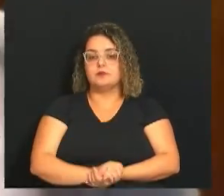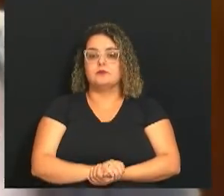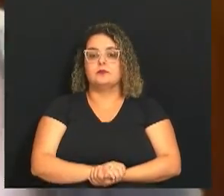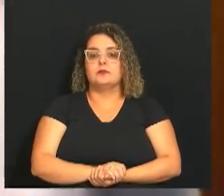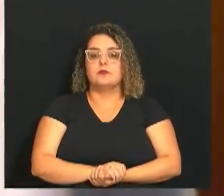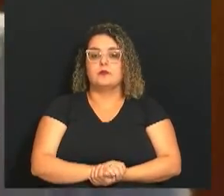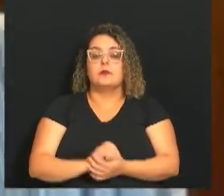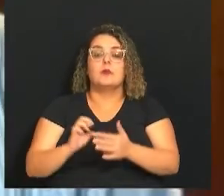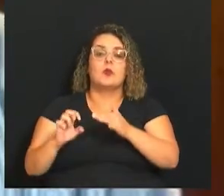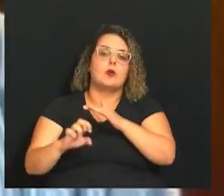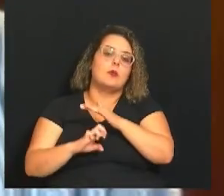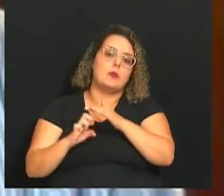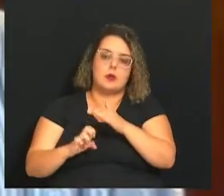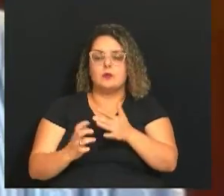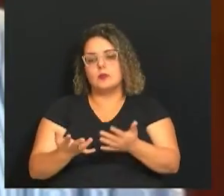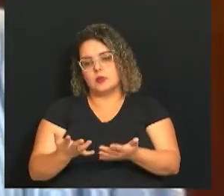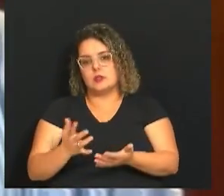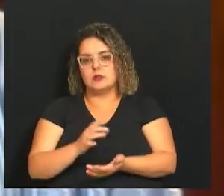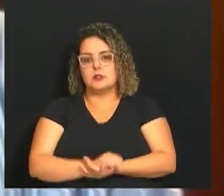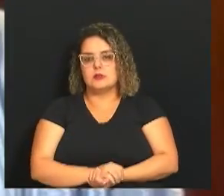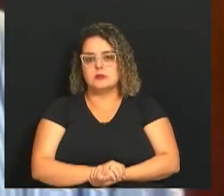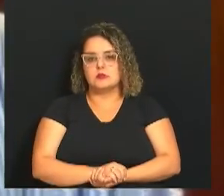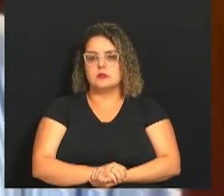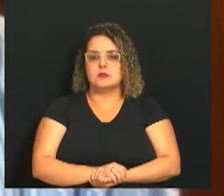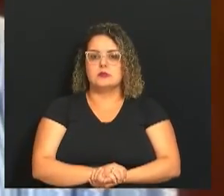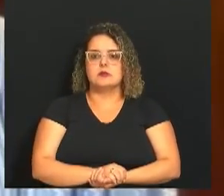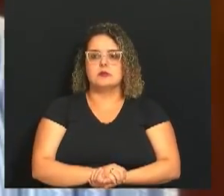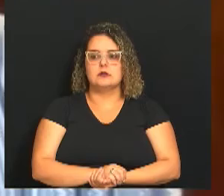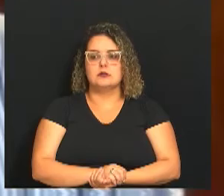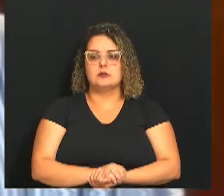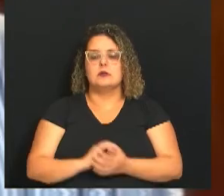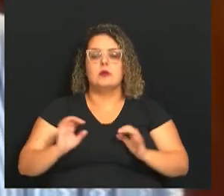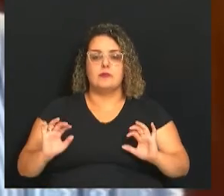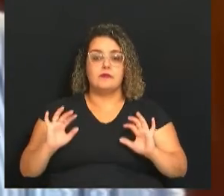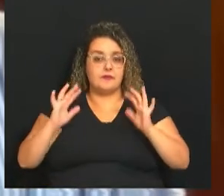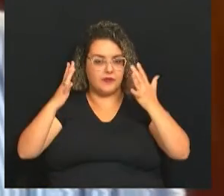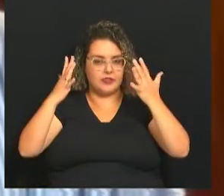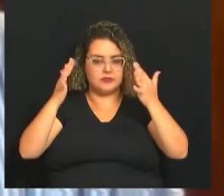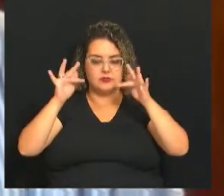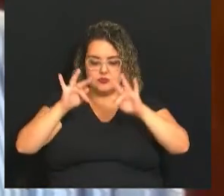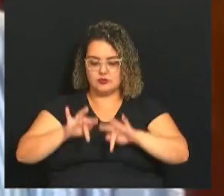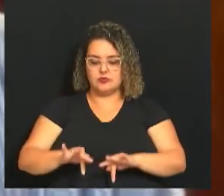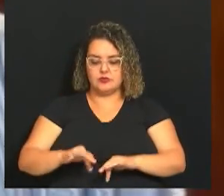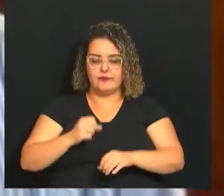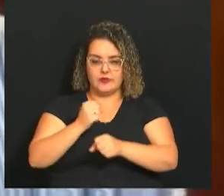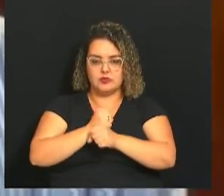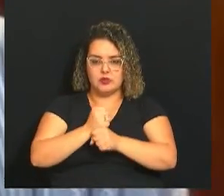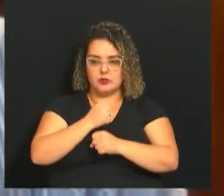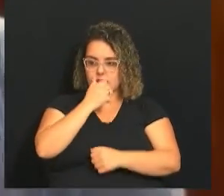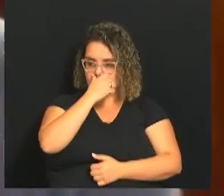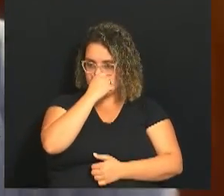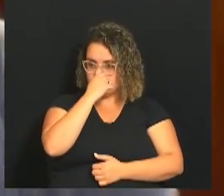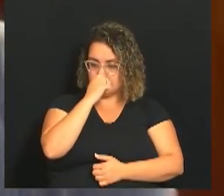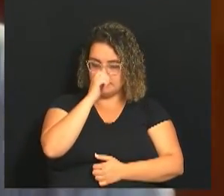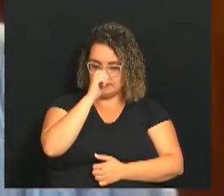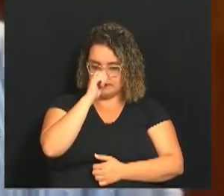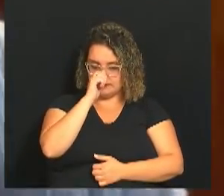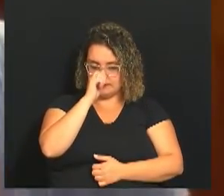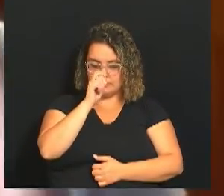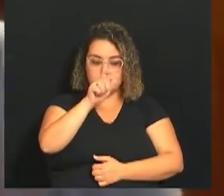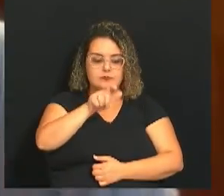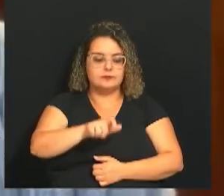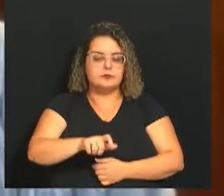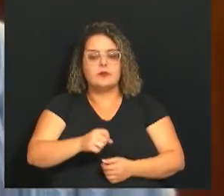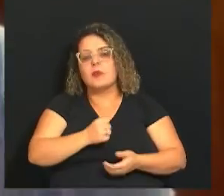que realiza ali a sua confraternização de final de ano. Tá? O funcionário está lá, levou a